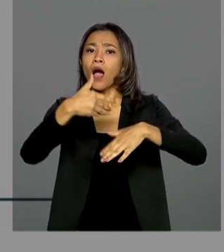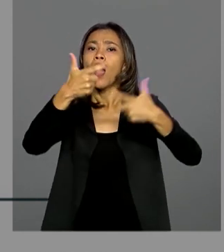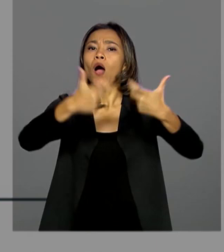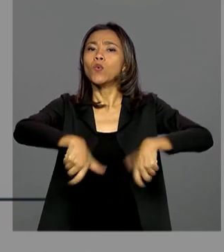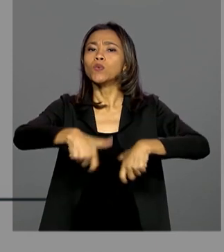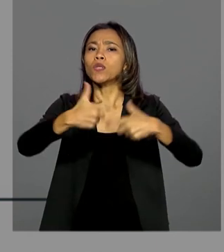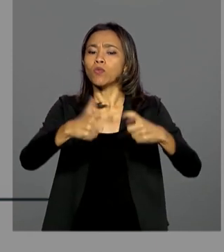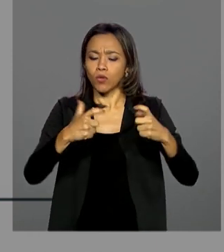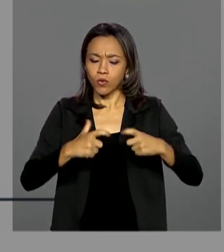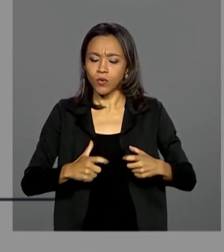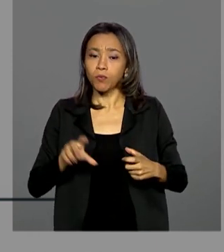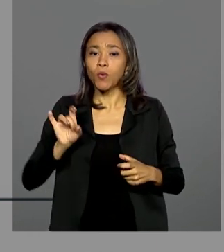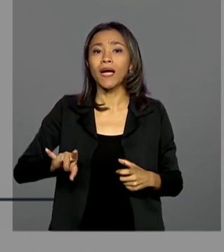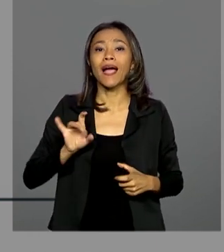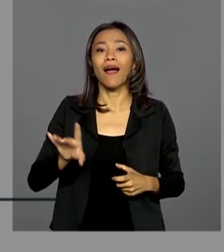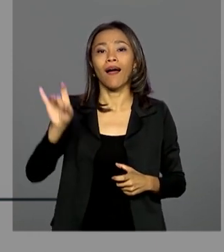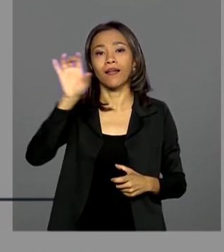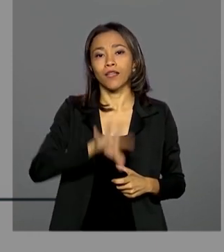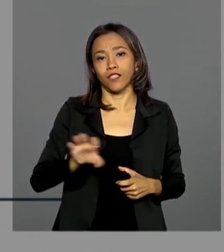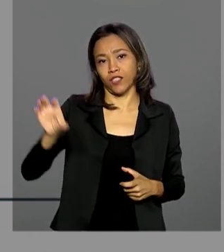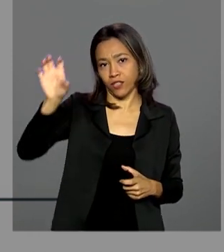de acordo com cada estado e jurisdição